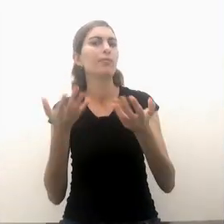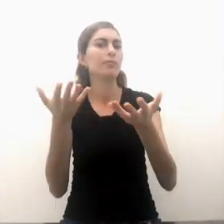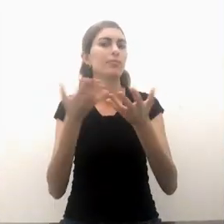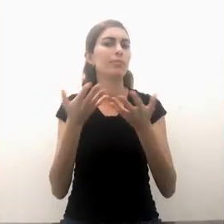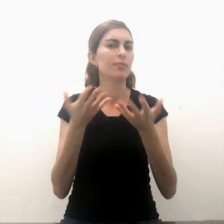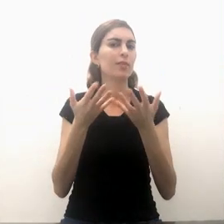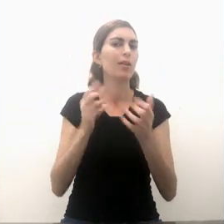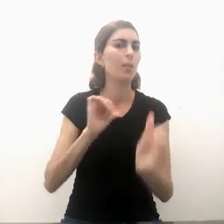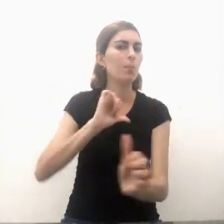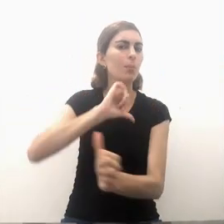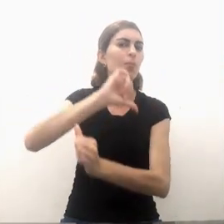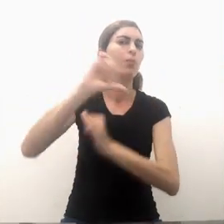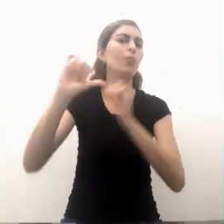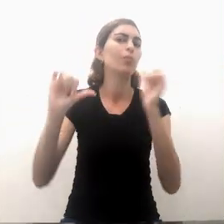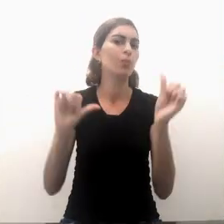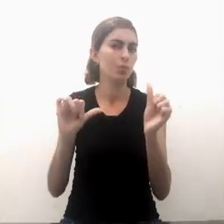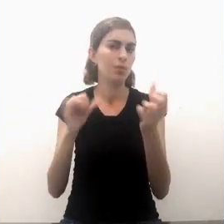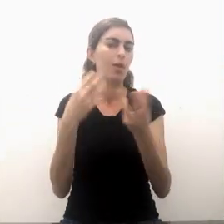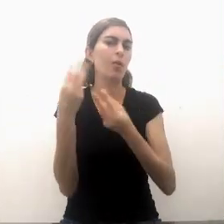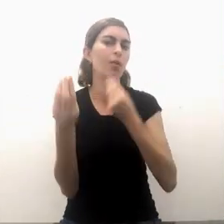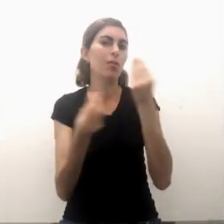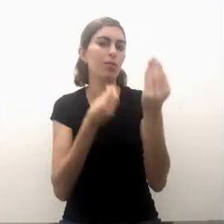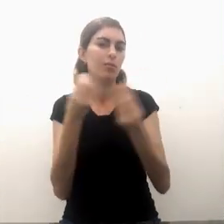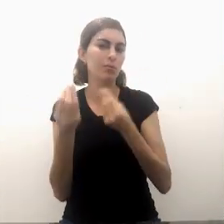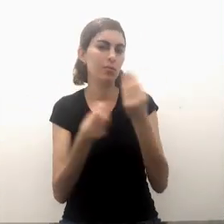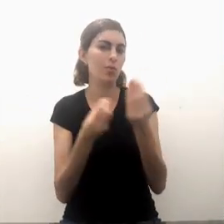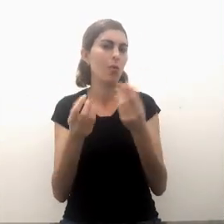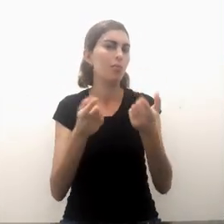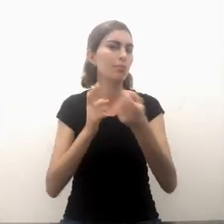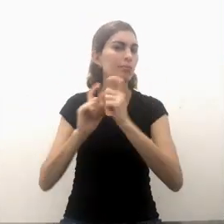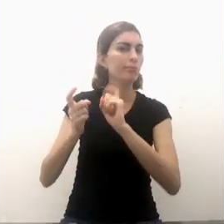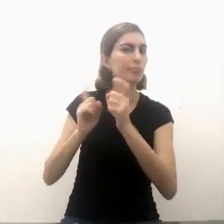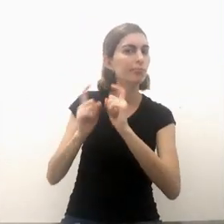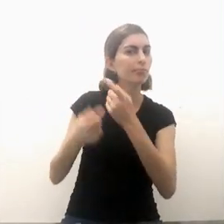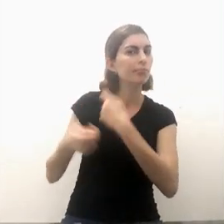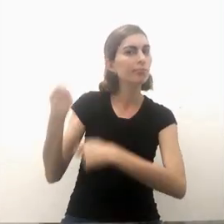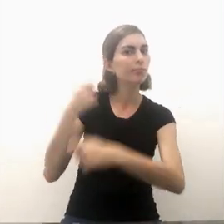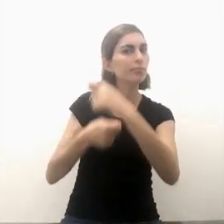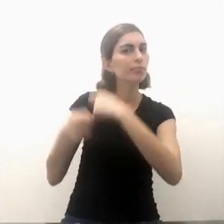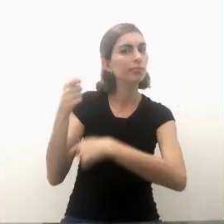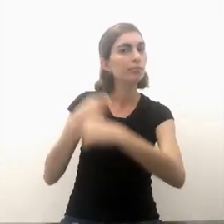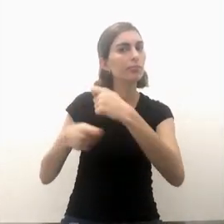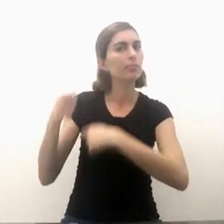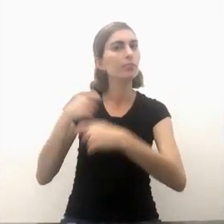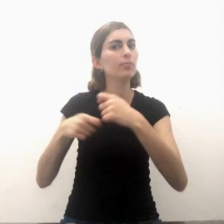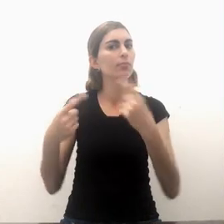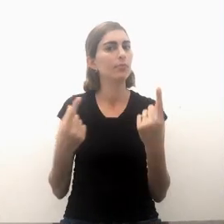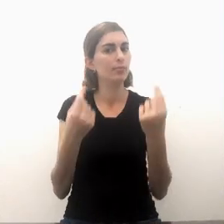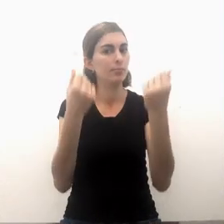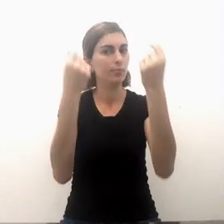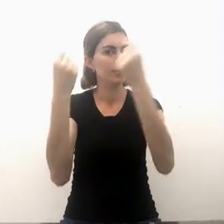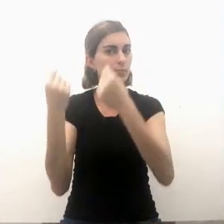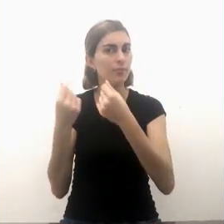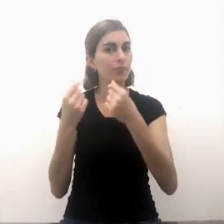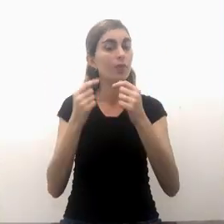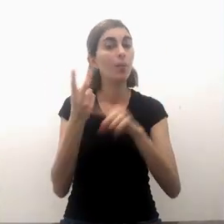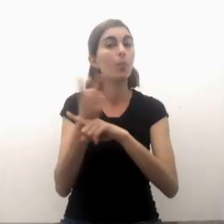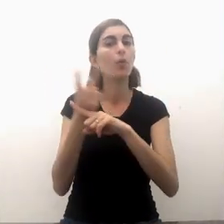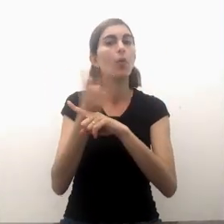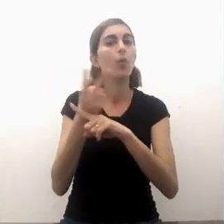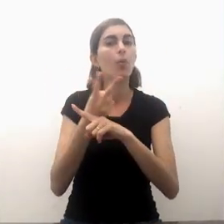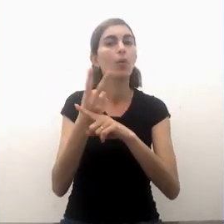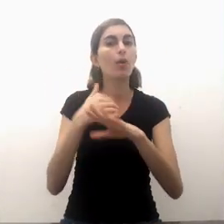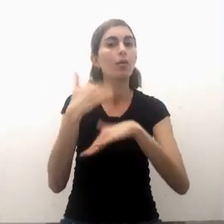queria modificar a sua forma de negociar, de modificar a sua economia para buscar